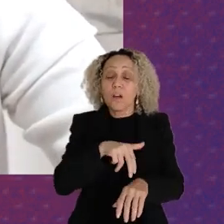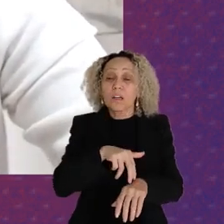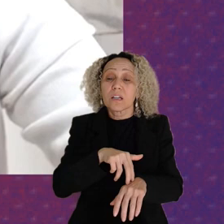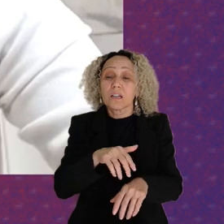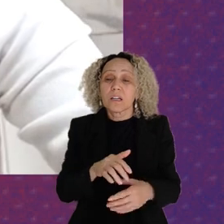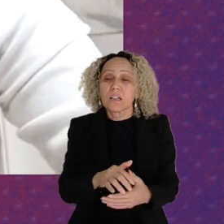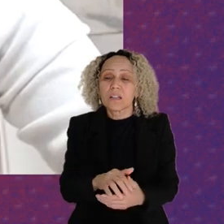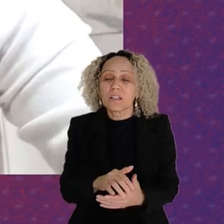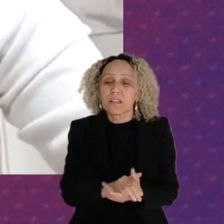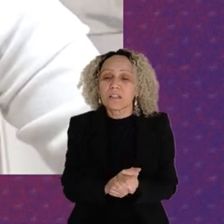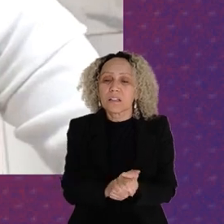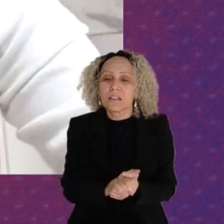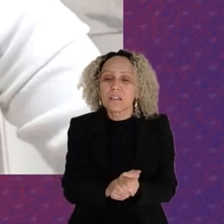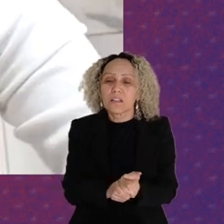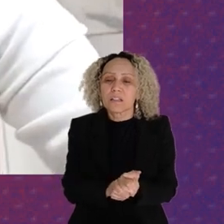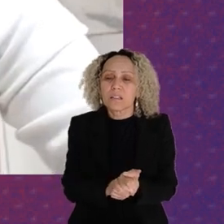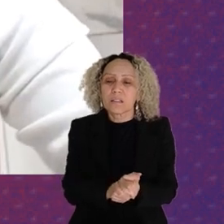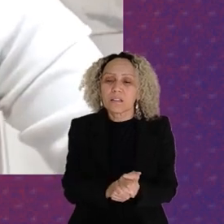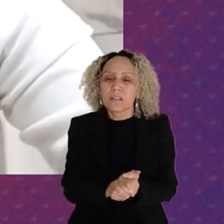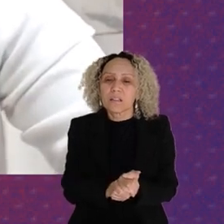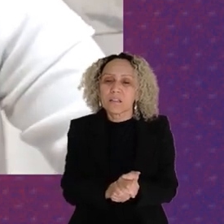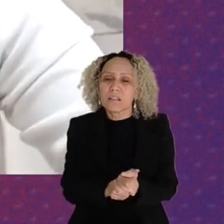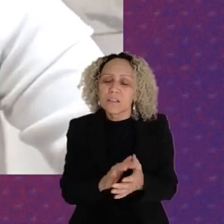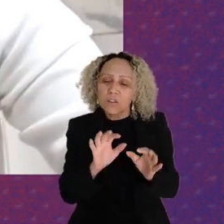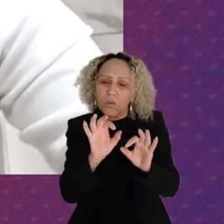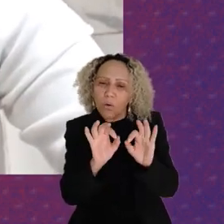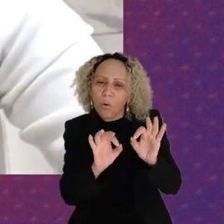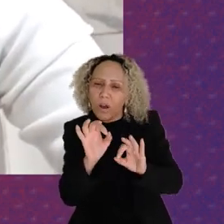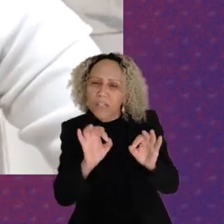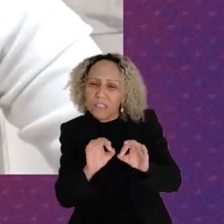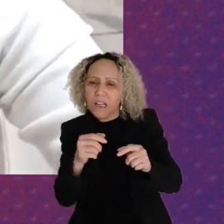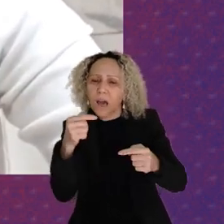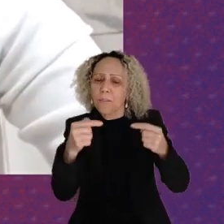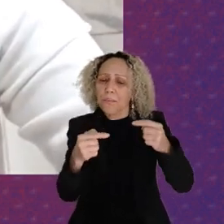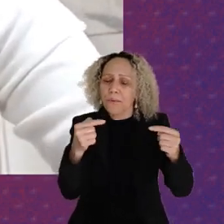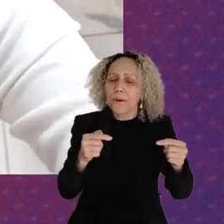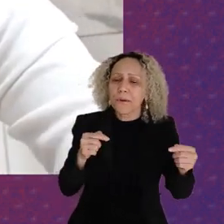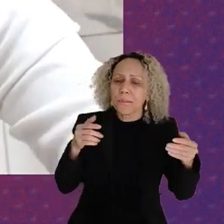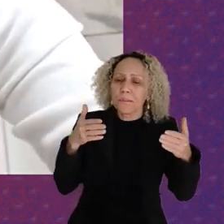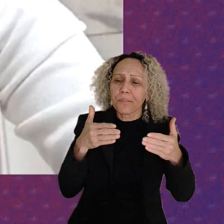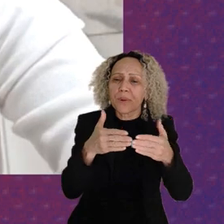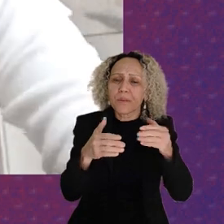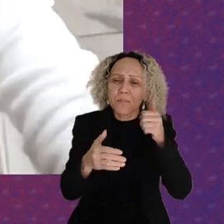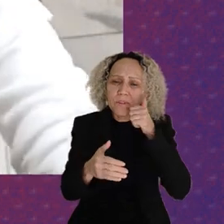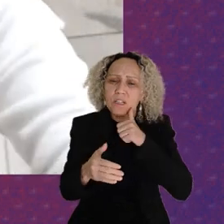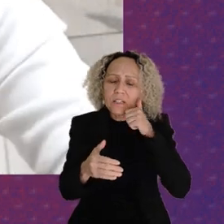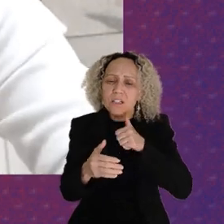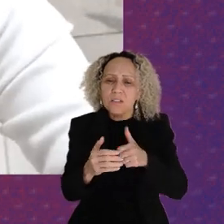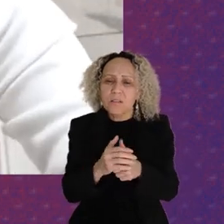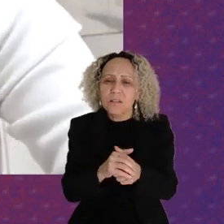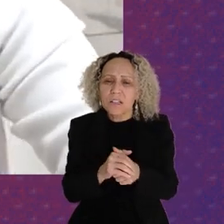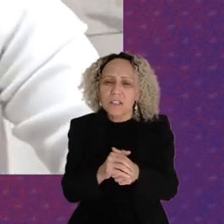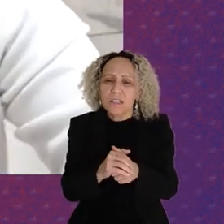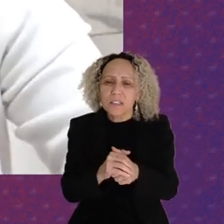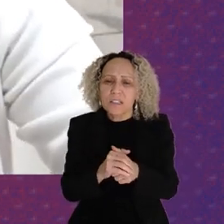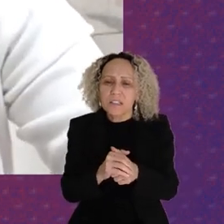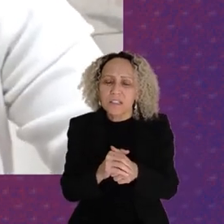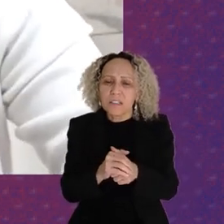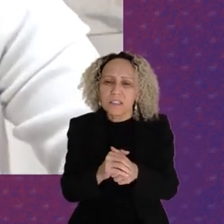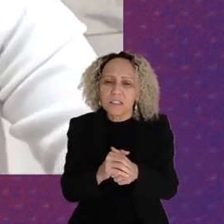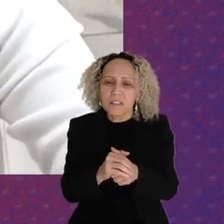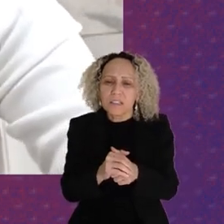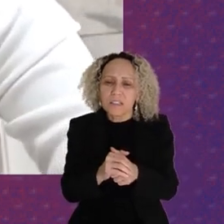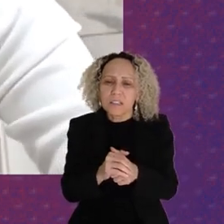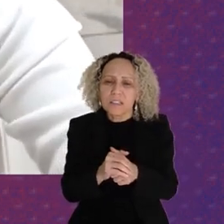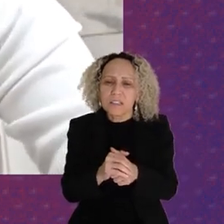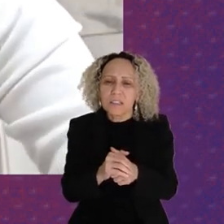de formular, produzir e implementar política para as mulheres em âmbito federal. Hoje a gente vai conversar um pouquinho sobre